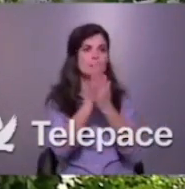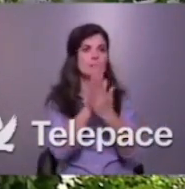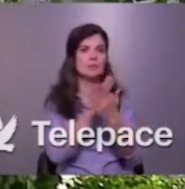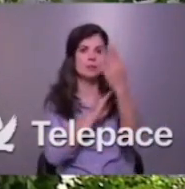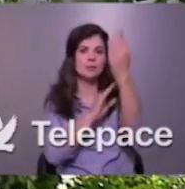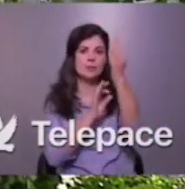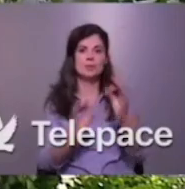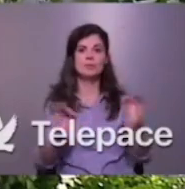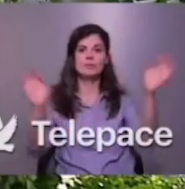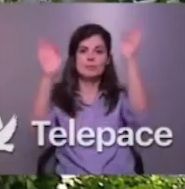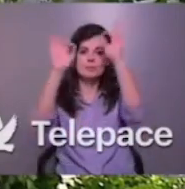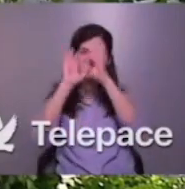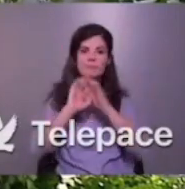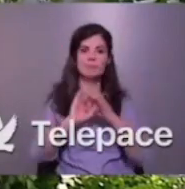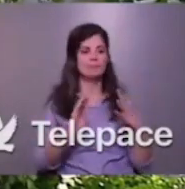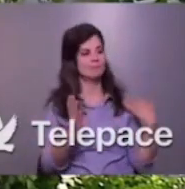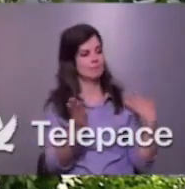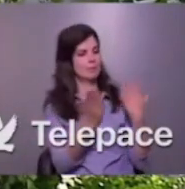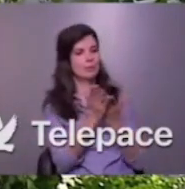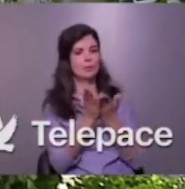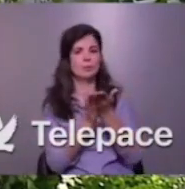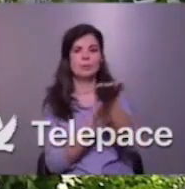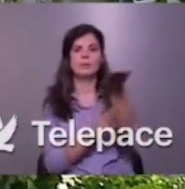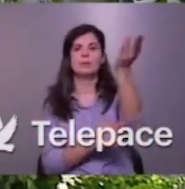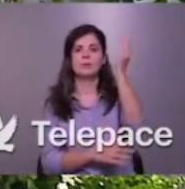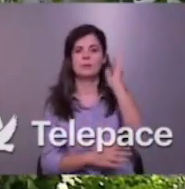reina pelos séculos dos séculos.